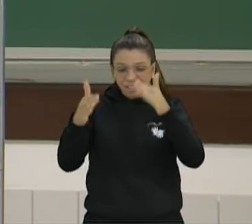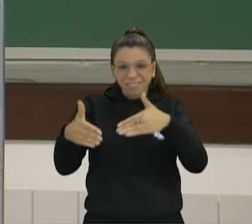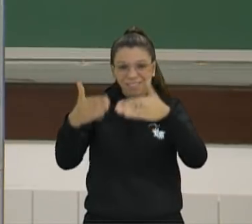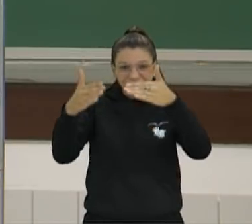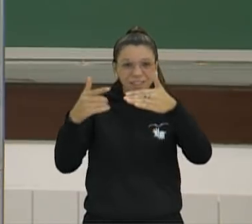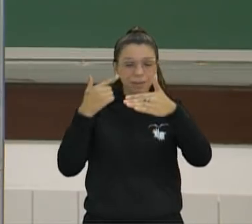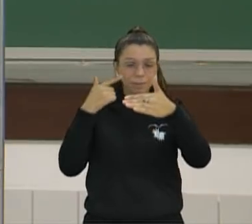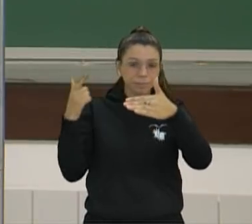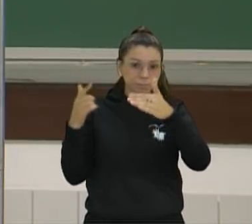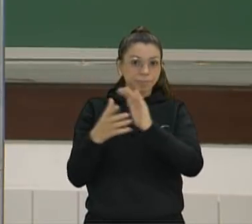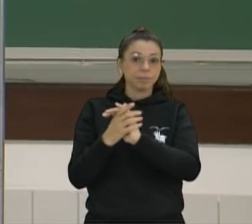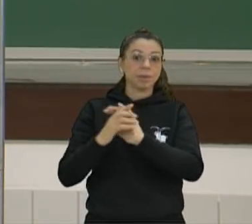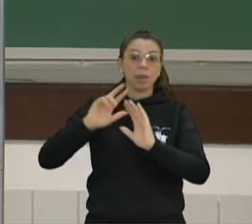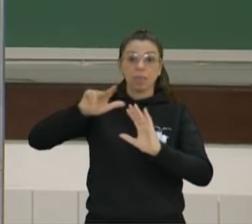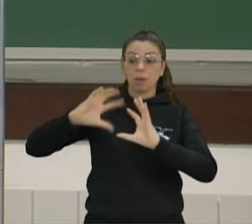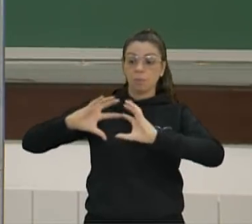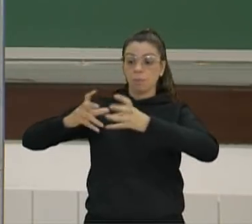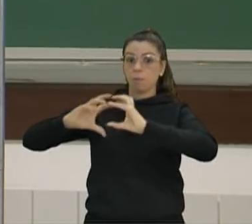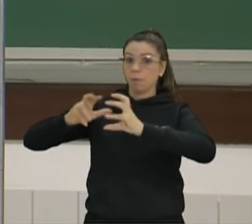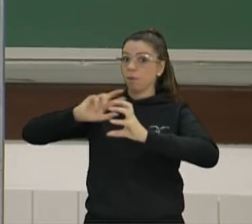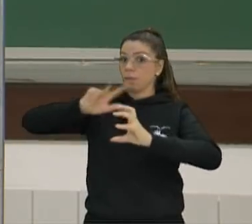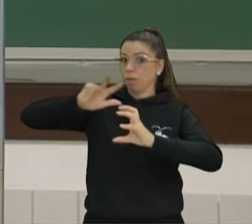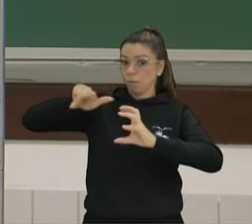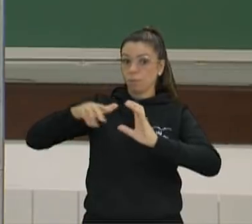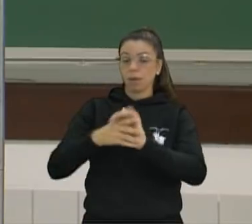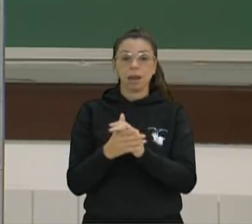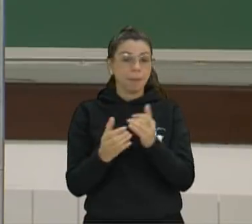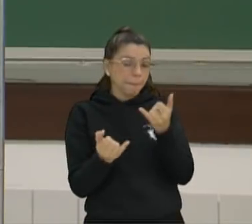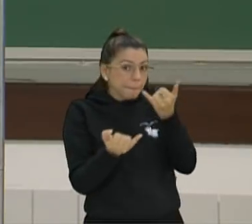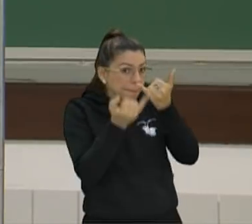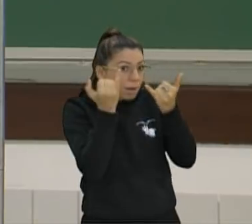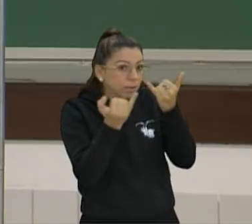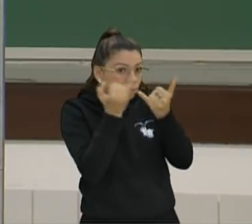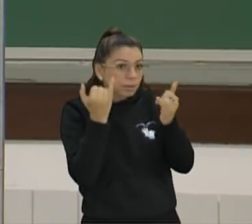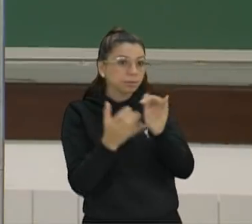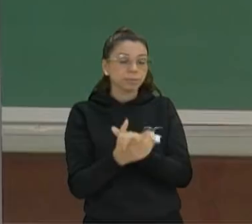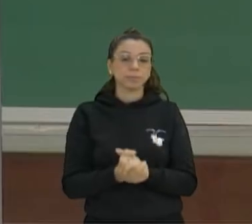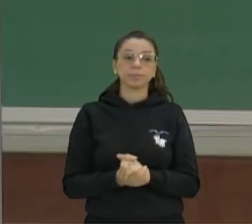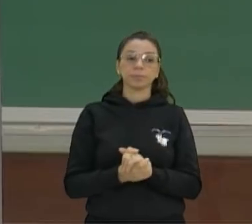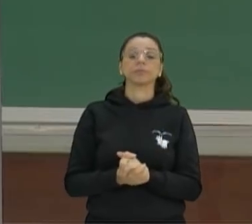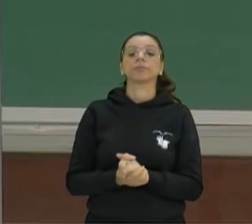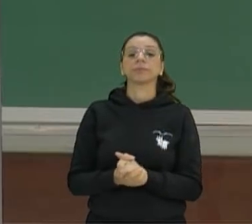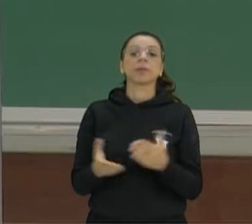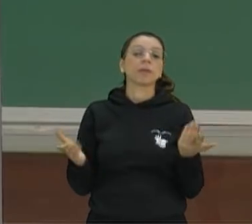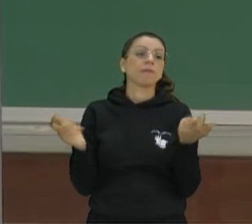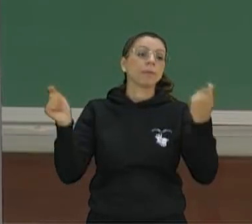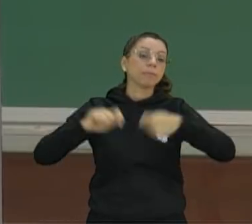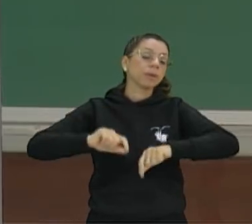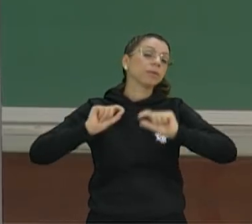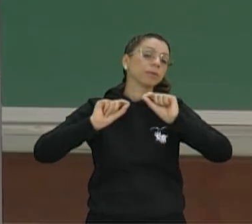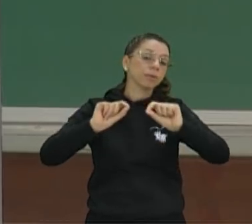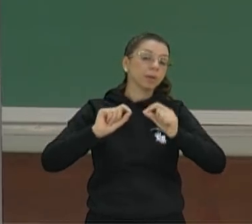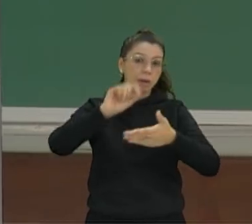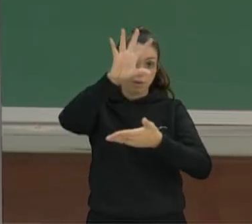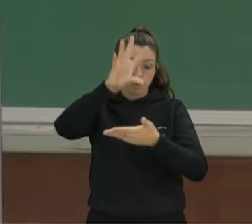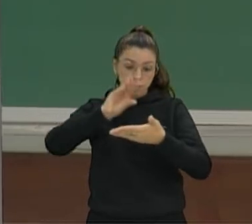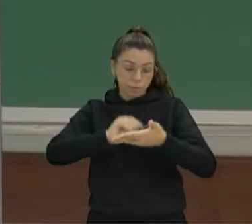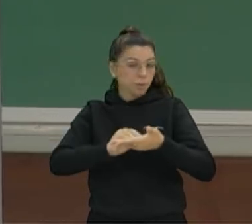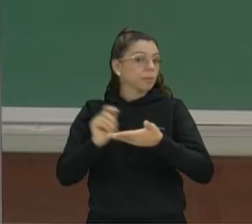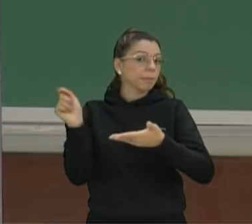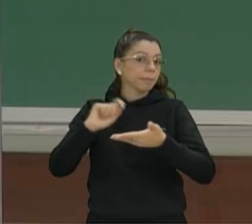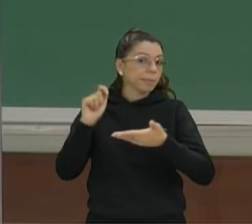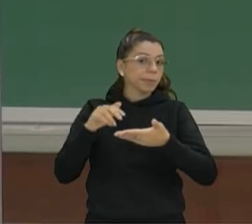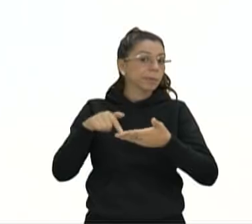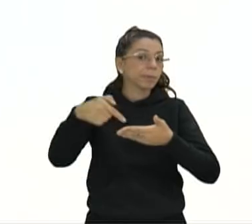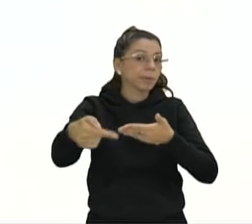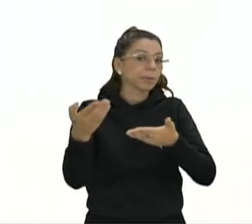Então, esteja atento, não é uma bolinha de futebol, parece, certo? O que você vai precisar? Anote agora o que você vai precisar